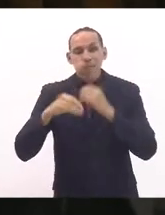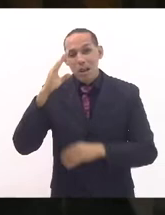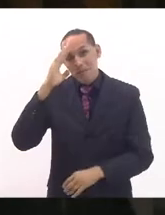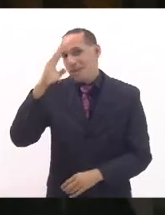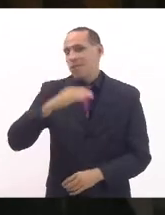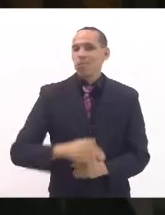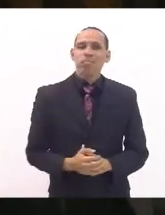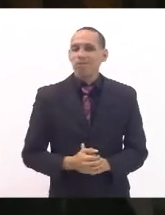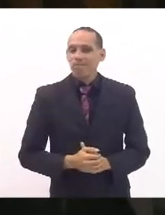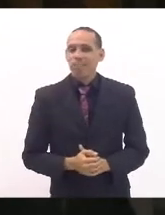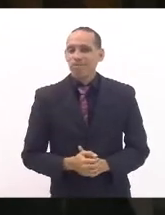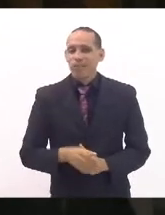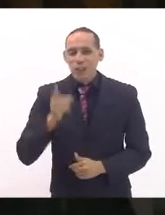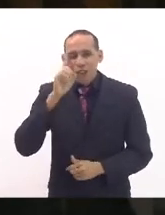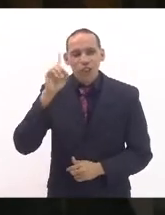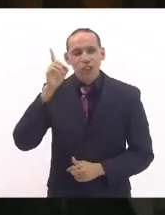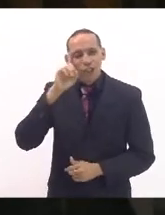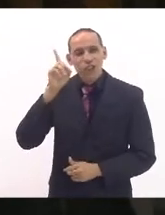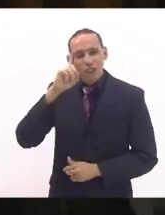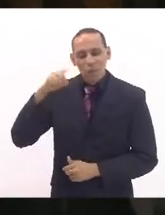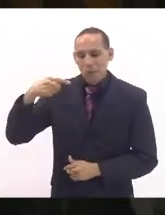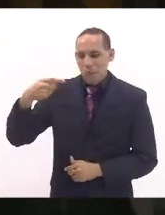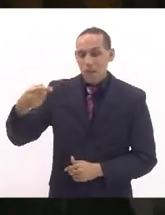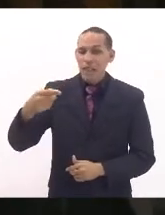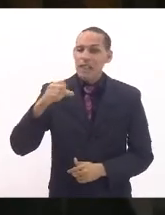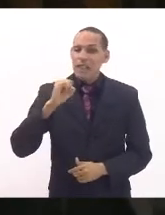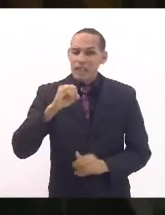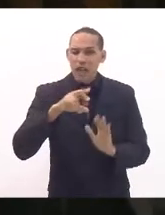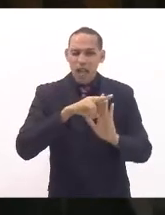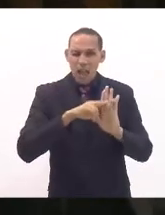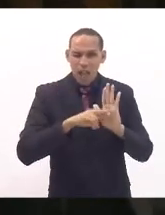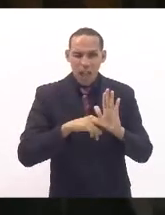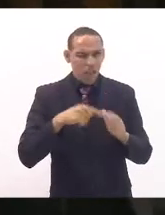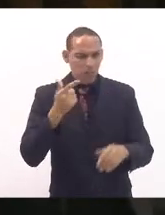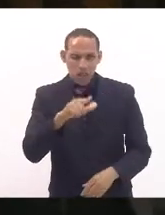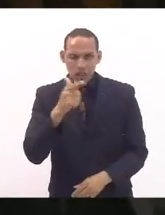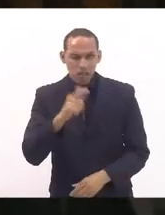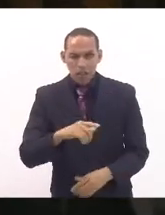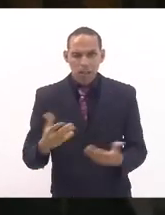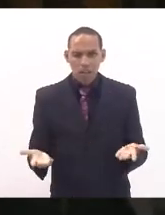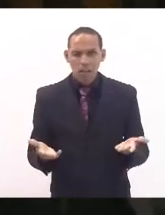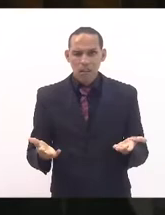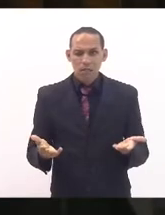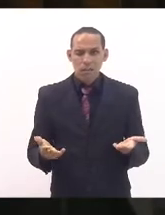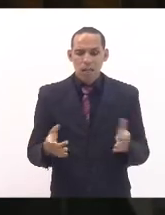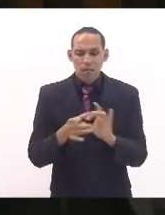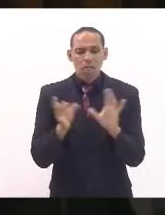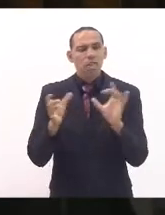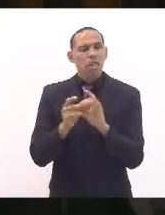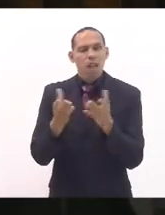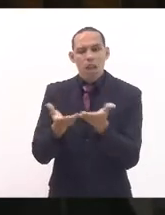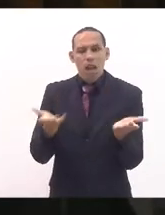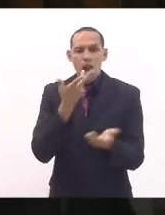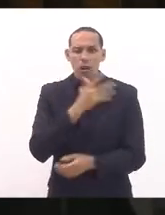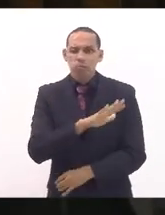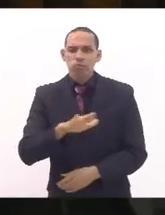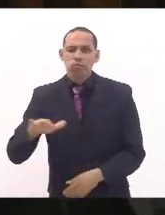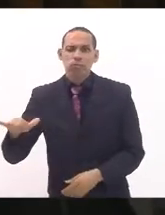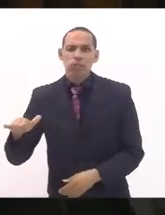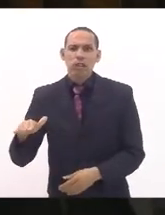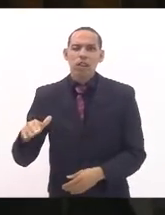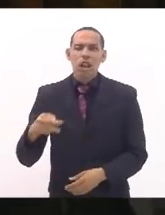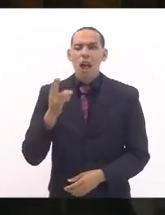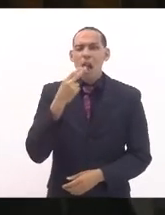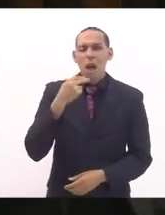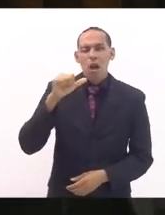dia. Não regulamentar o que se alimenta nas escolas é permitir que as nossas crianças fiquem